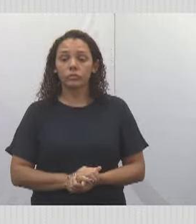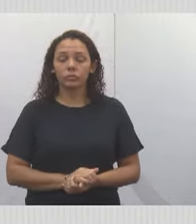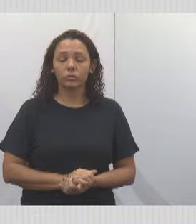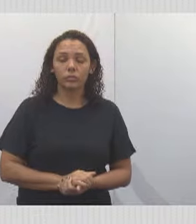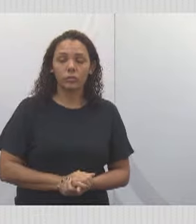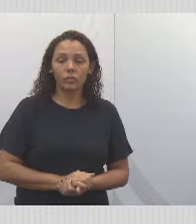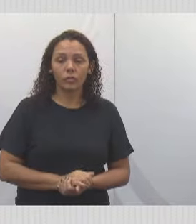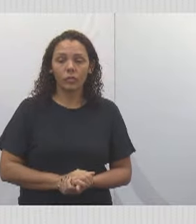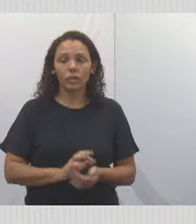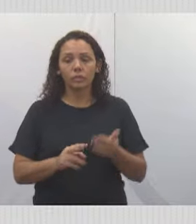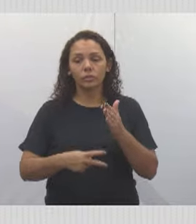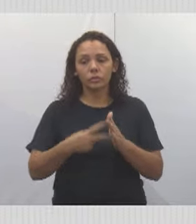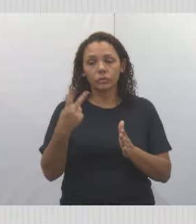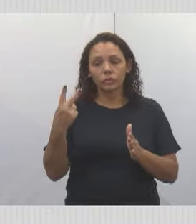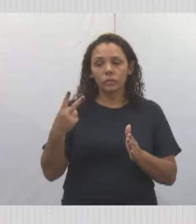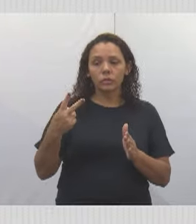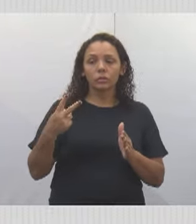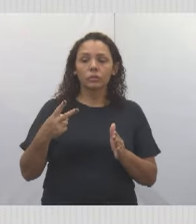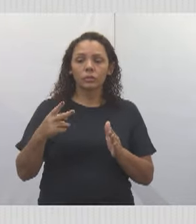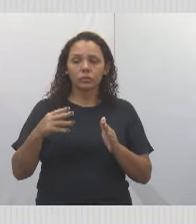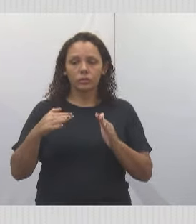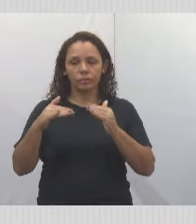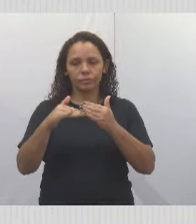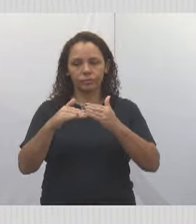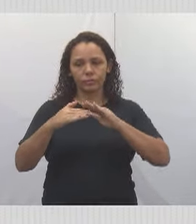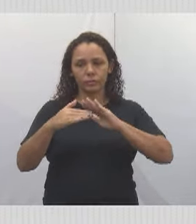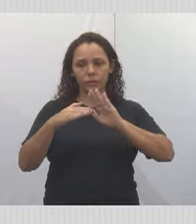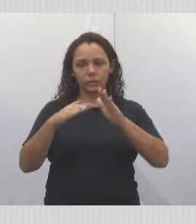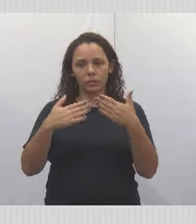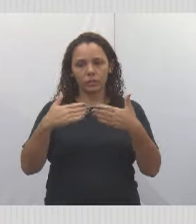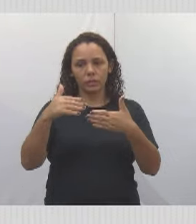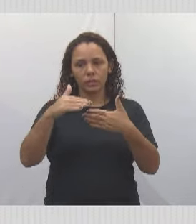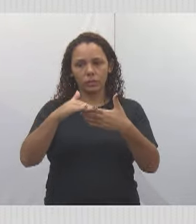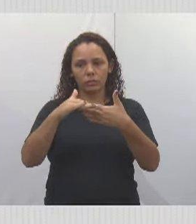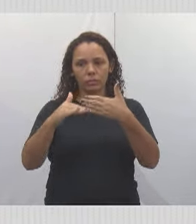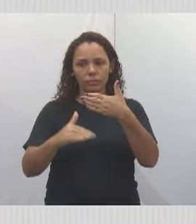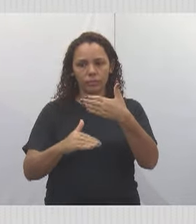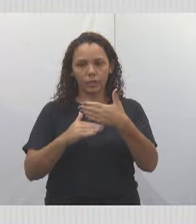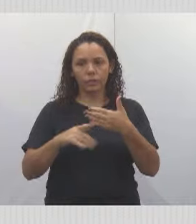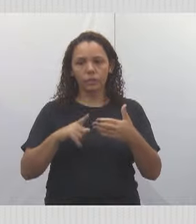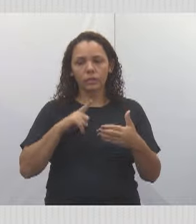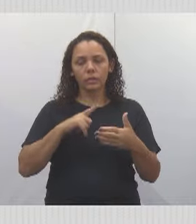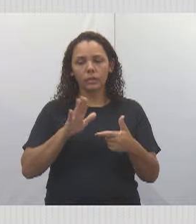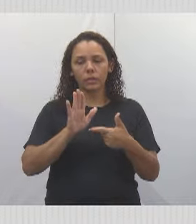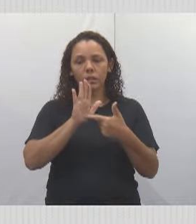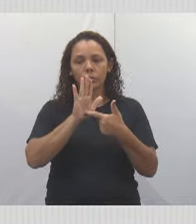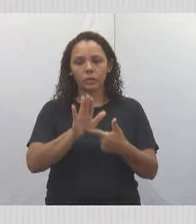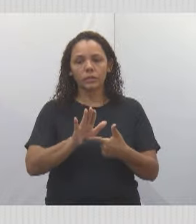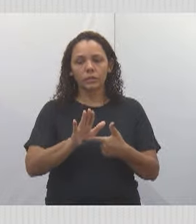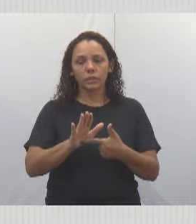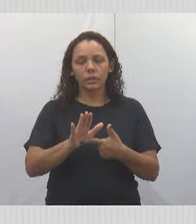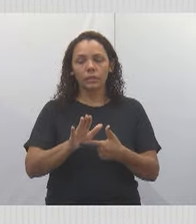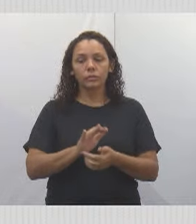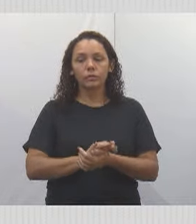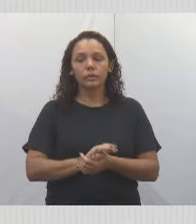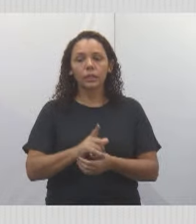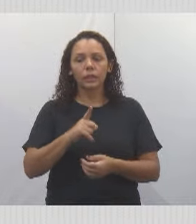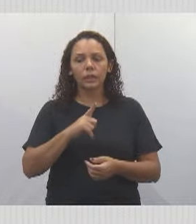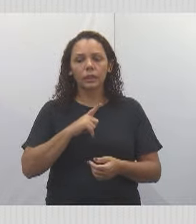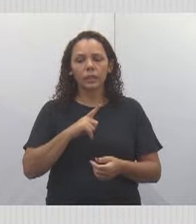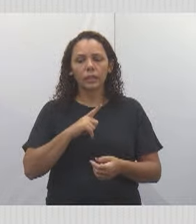Aqui, no segundo quadrante, né, a gente tem aí a notificação da dengue. Houve, então, um incremento,